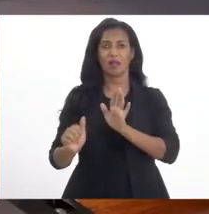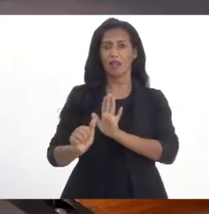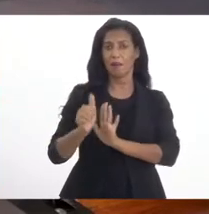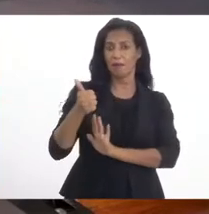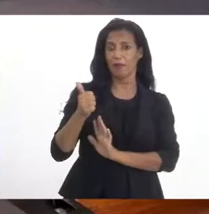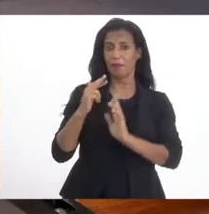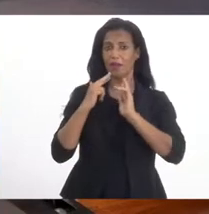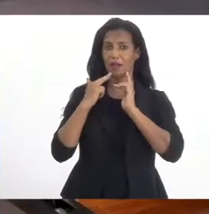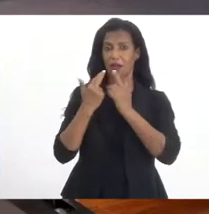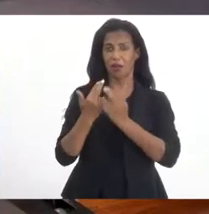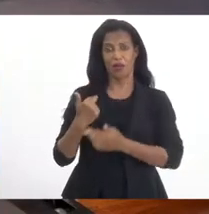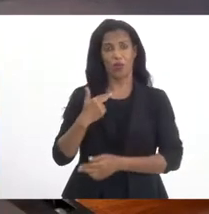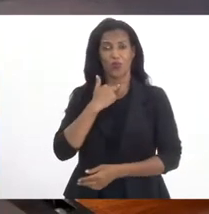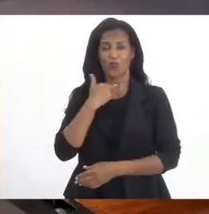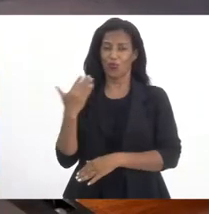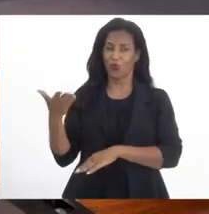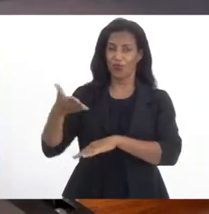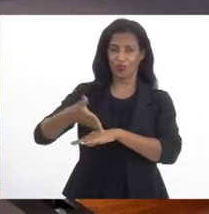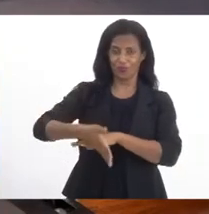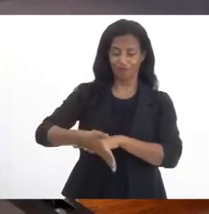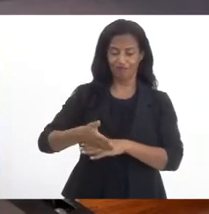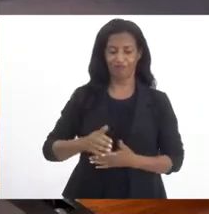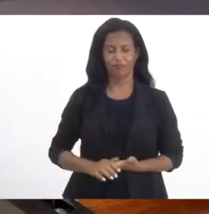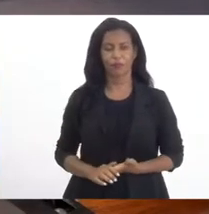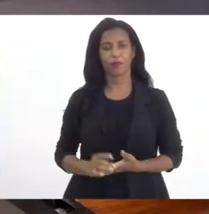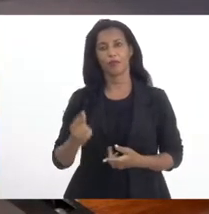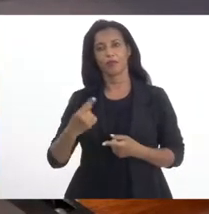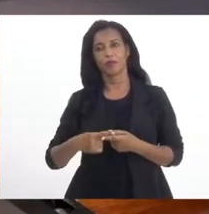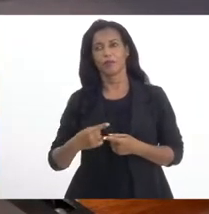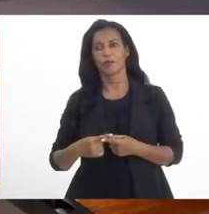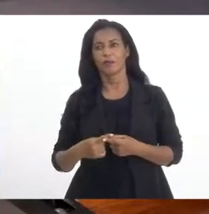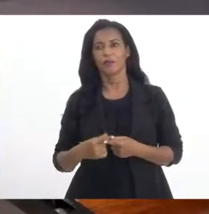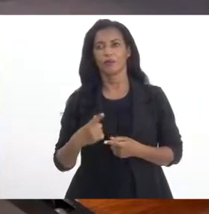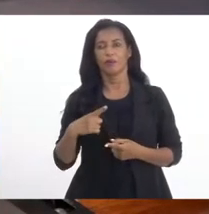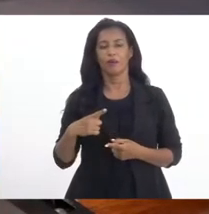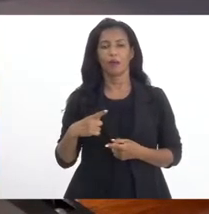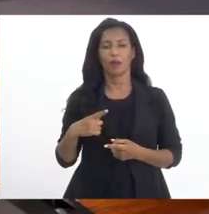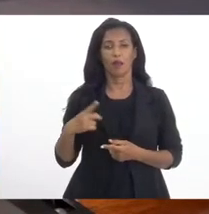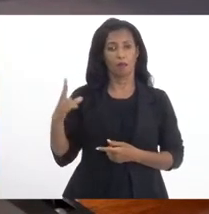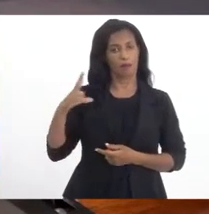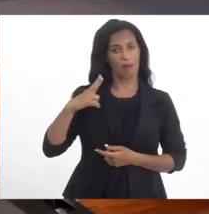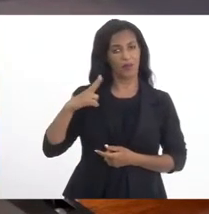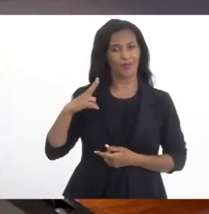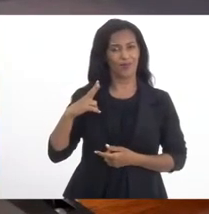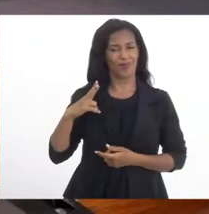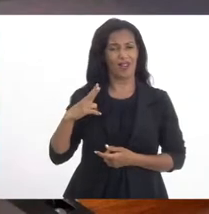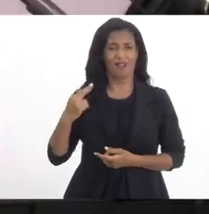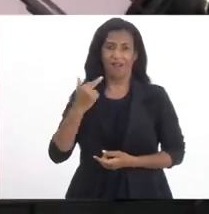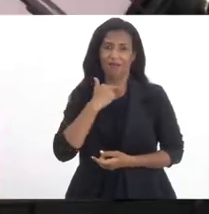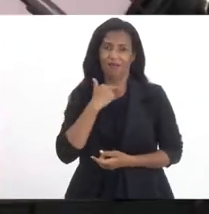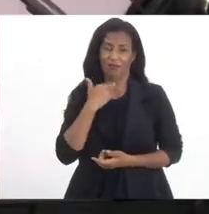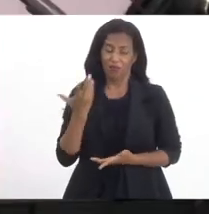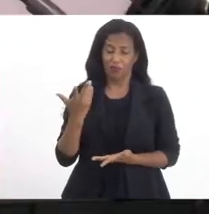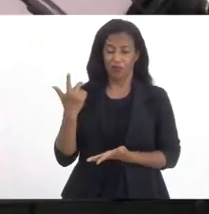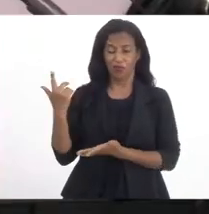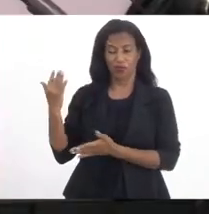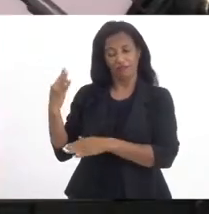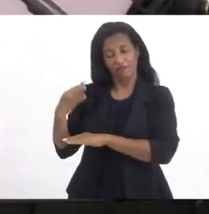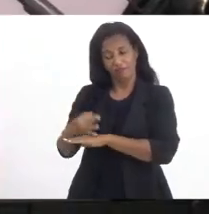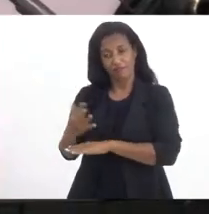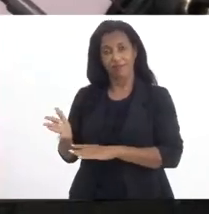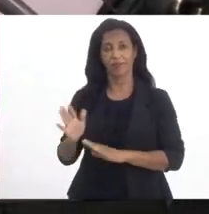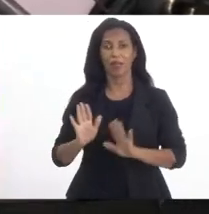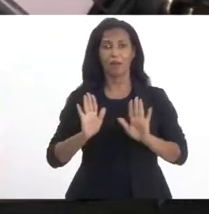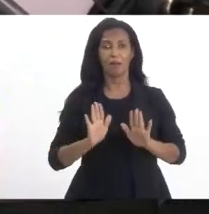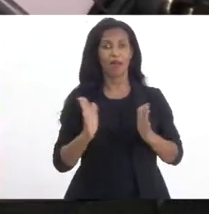audiência pública, eu não pude estar presente, porque eu tinha uma questão particular e não poderia deixar de faltar aquele compromisso,